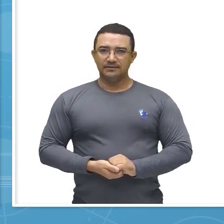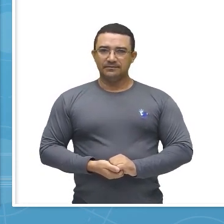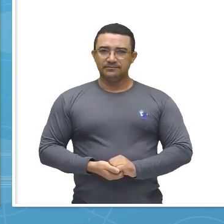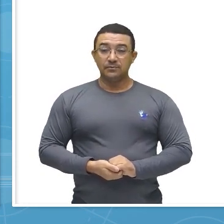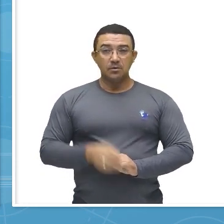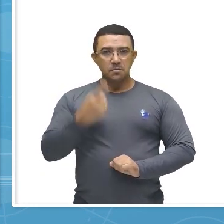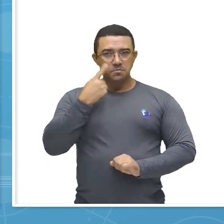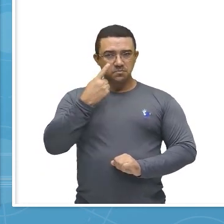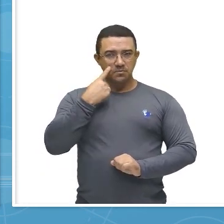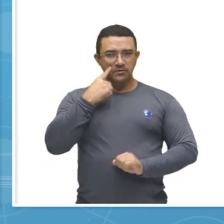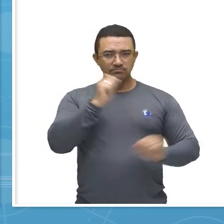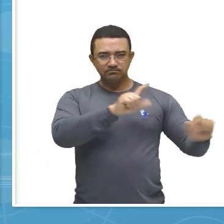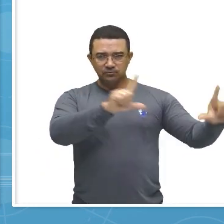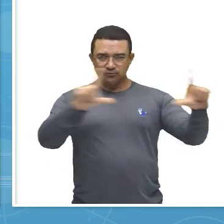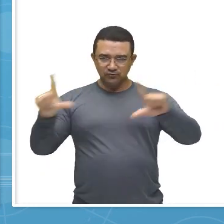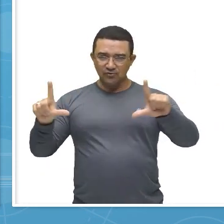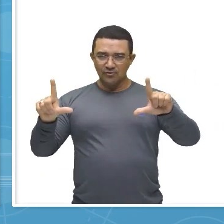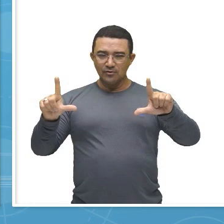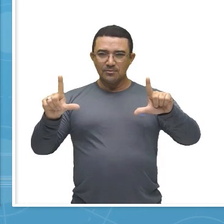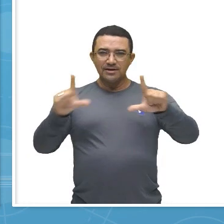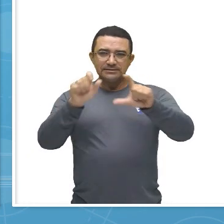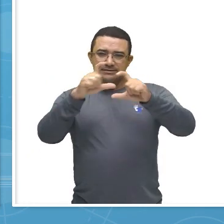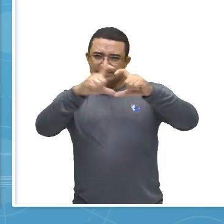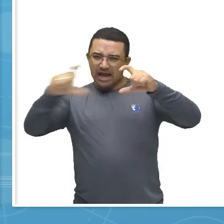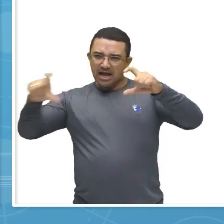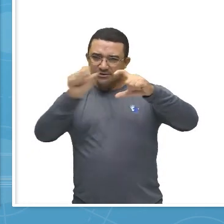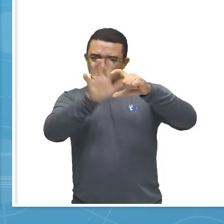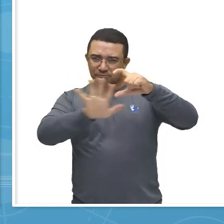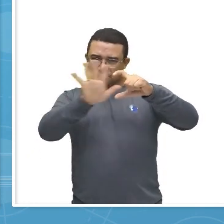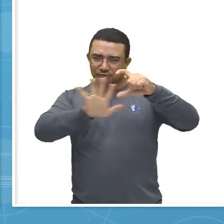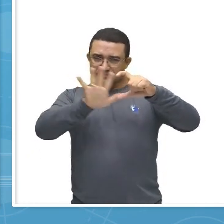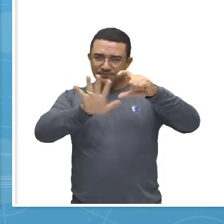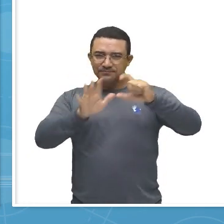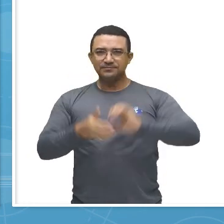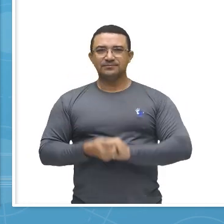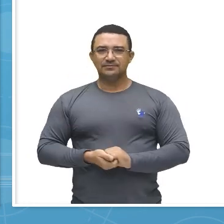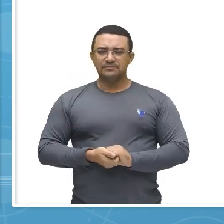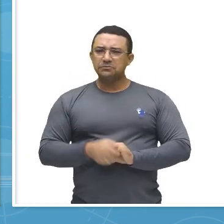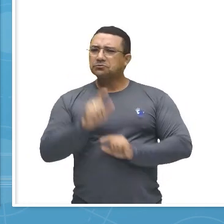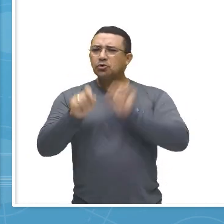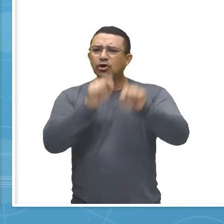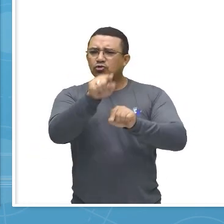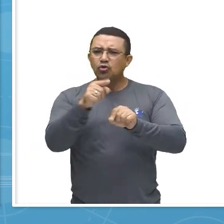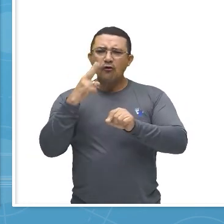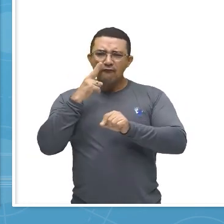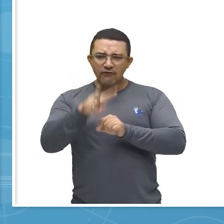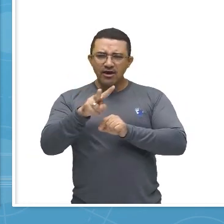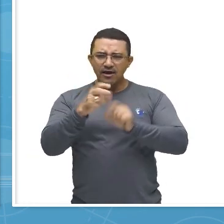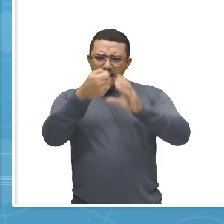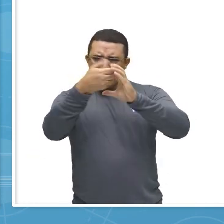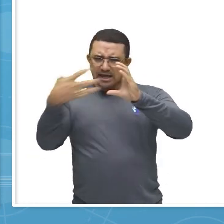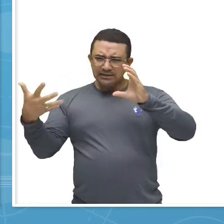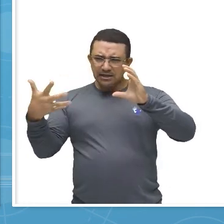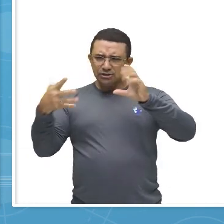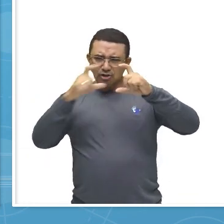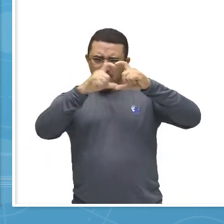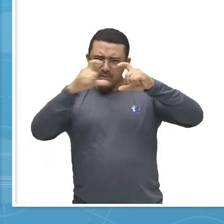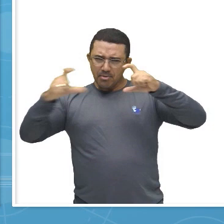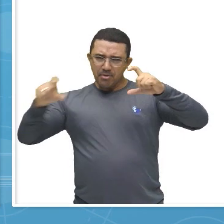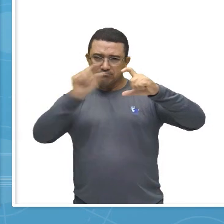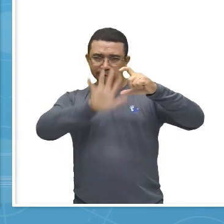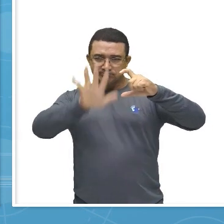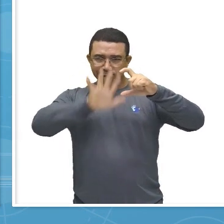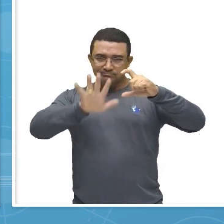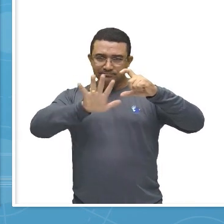uma situação de uma charge aqui que nós produzimos para vocês, olha só. O que você observa aí nessas características da charge? Né?